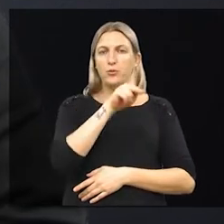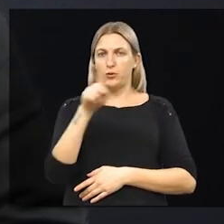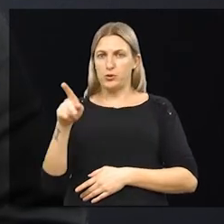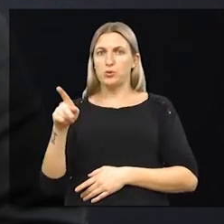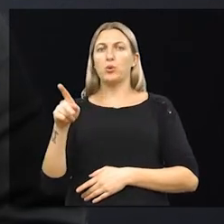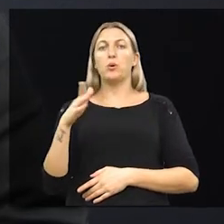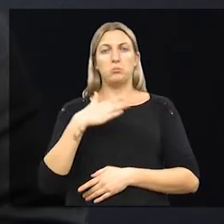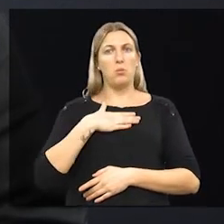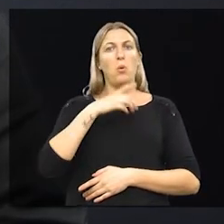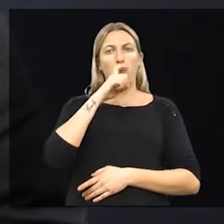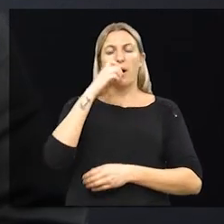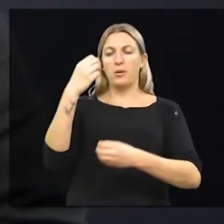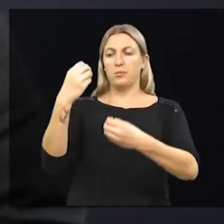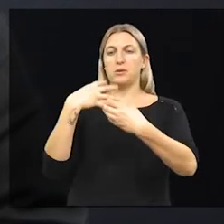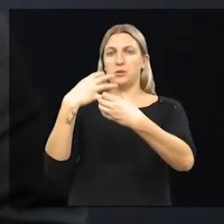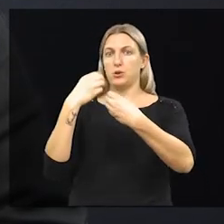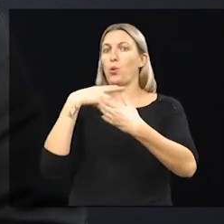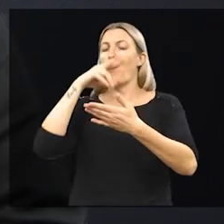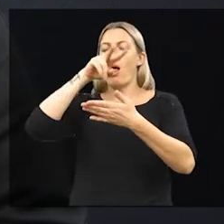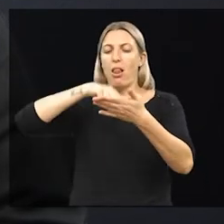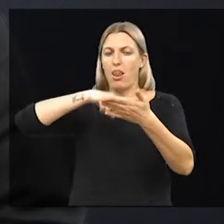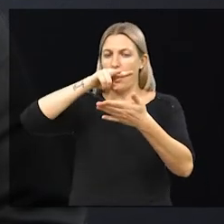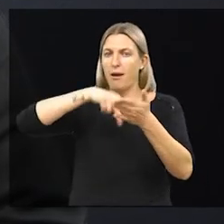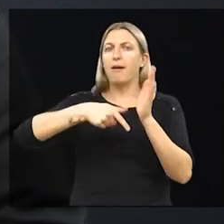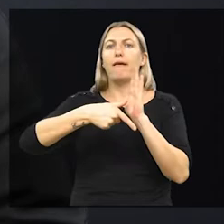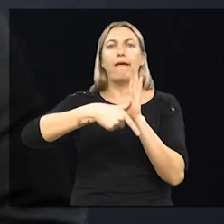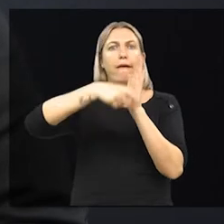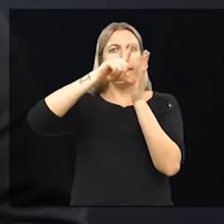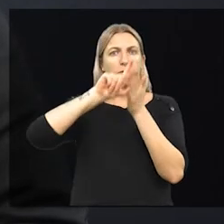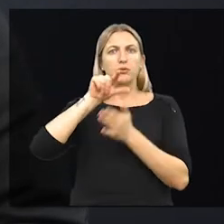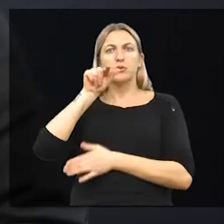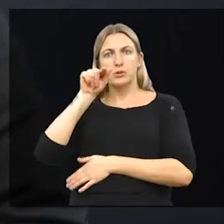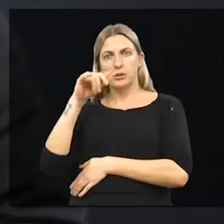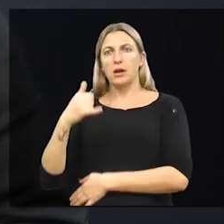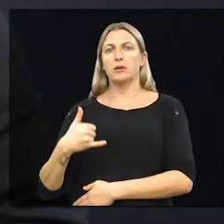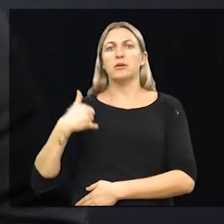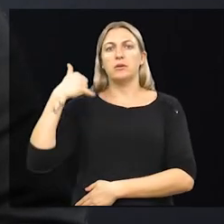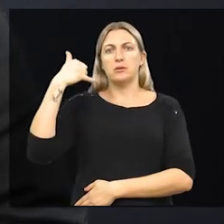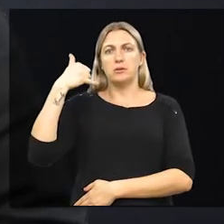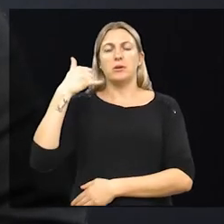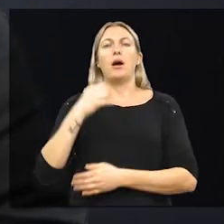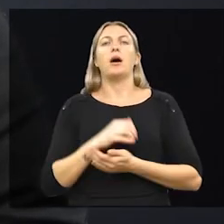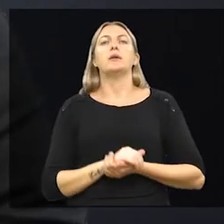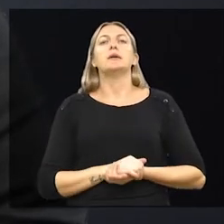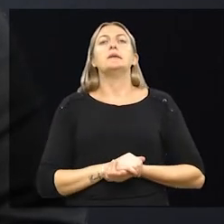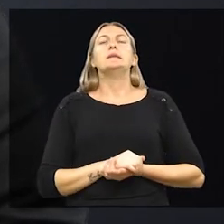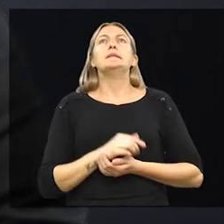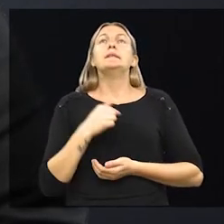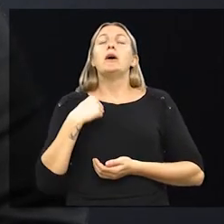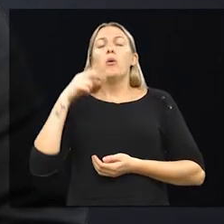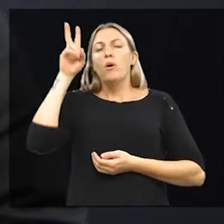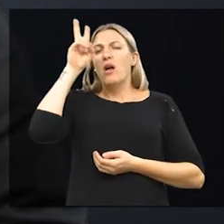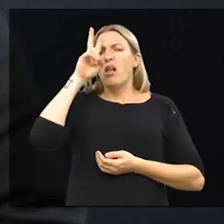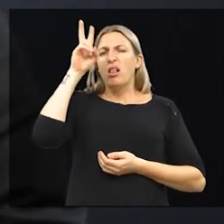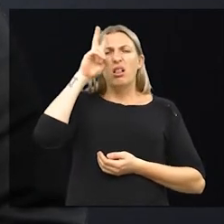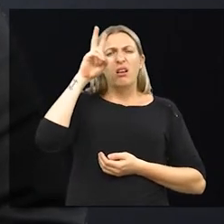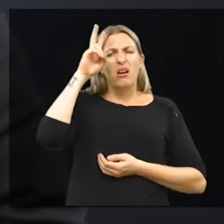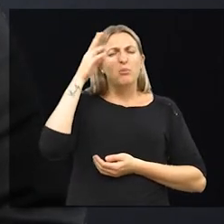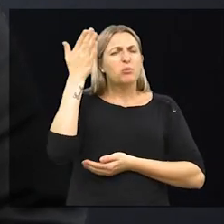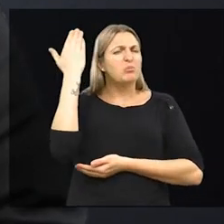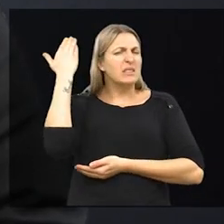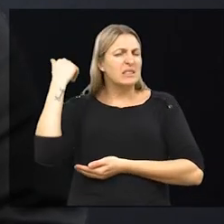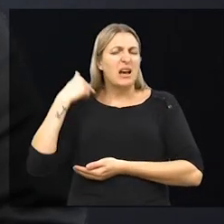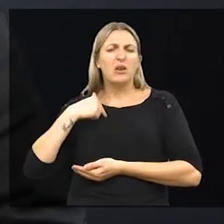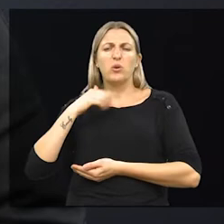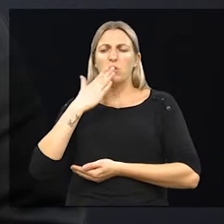ensinou além com os evidentes dos sete anos e desde de desde que eu me lembro